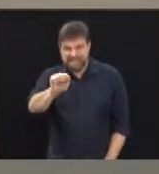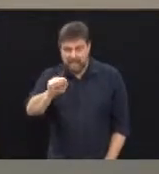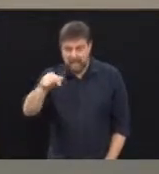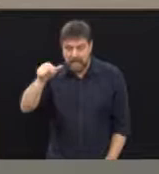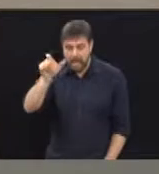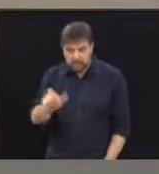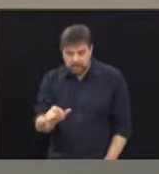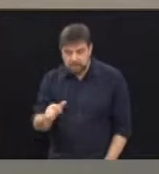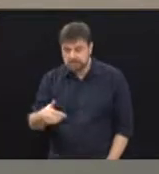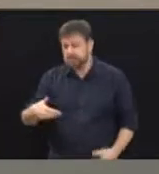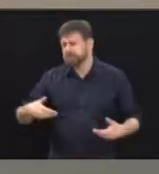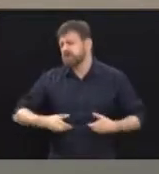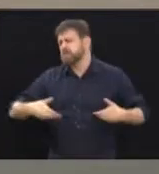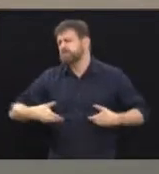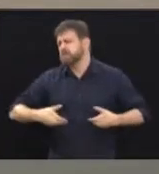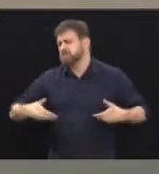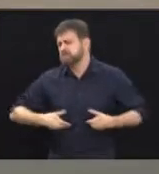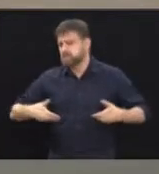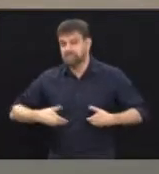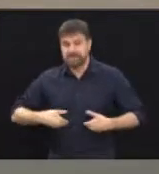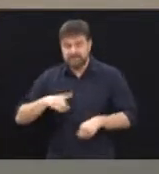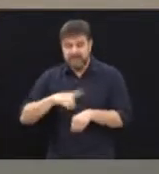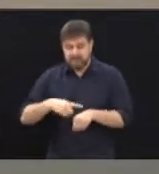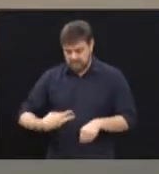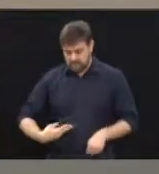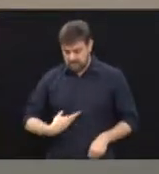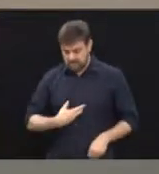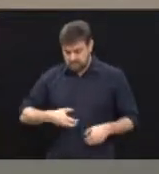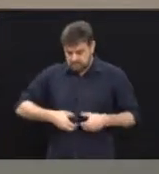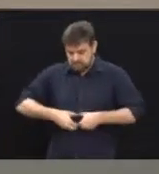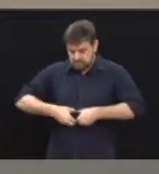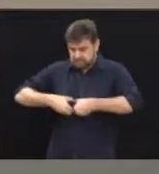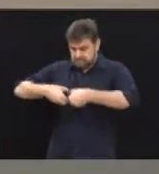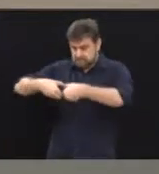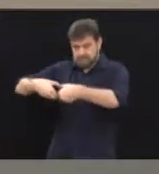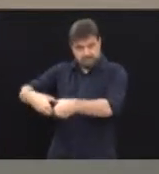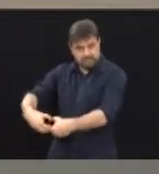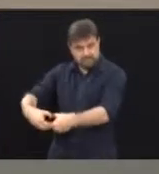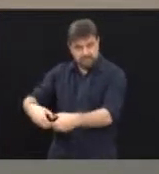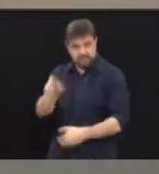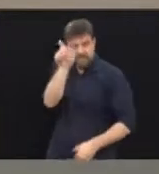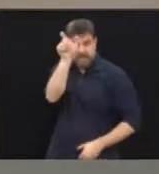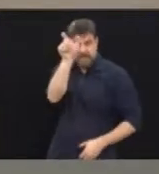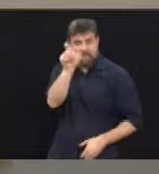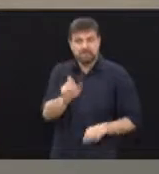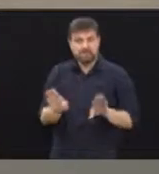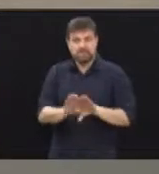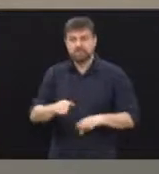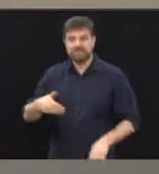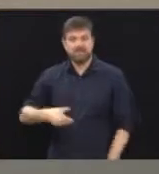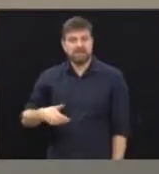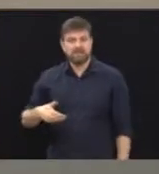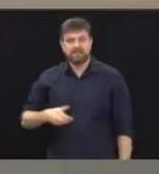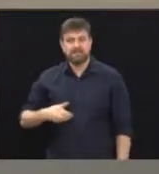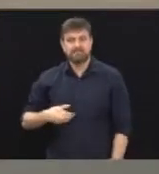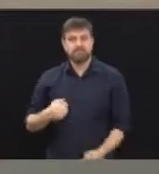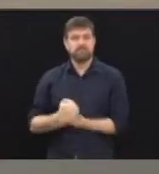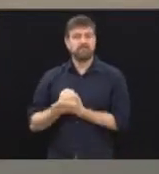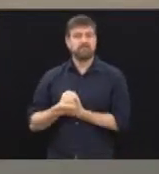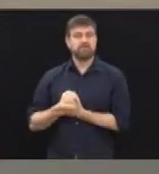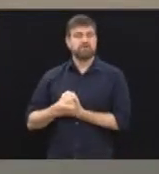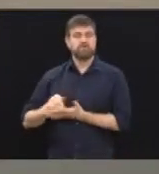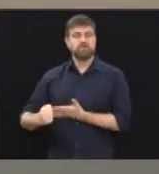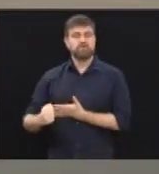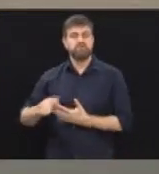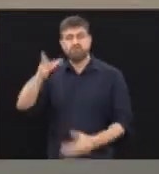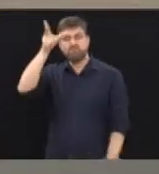você retirando essa região do estômago, o paciente também diminui a fome. E essas